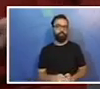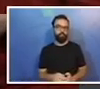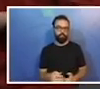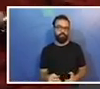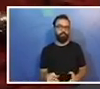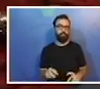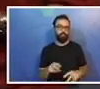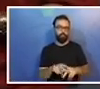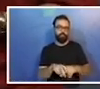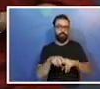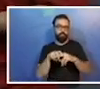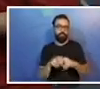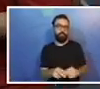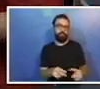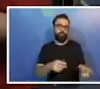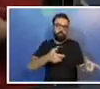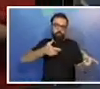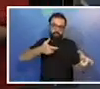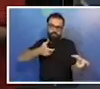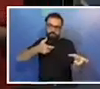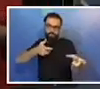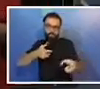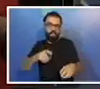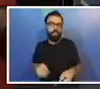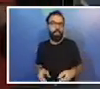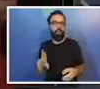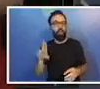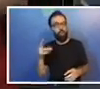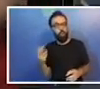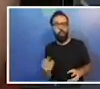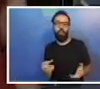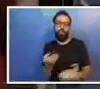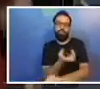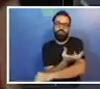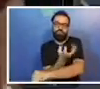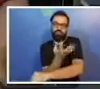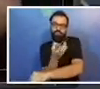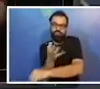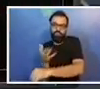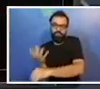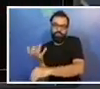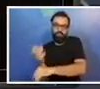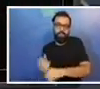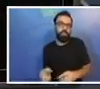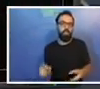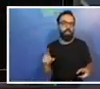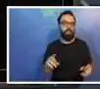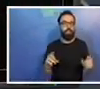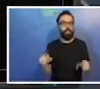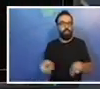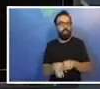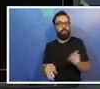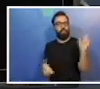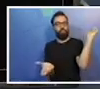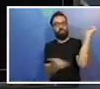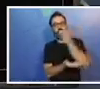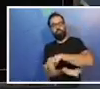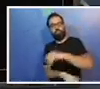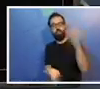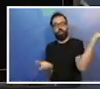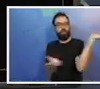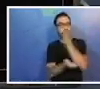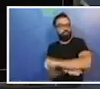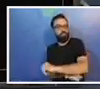predatória, tráfico de animais. Lembram que vocês, quem já estava no município